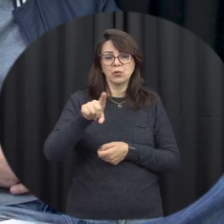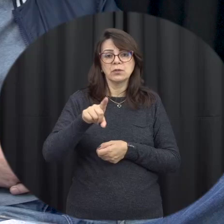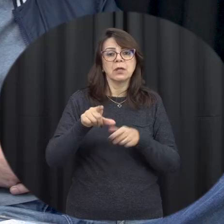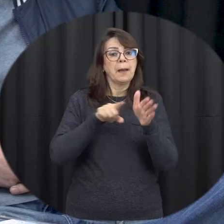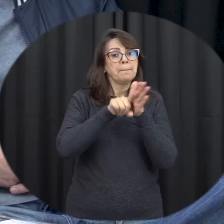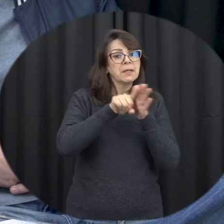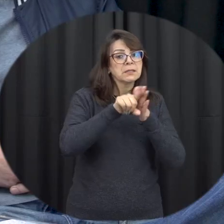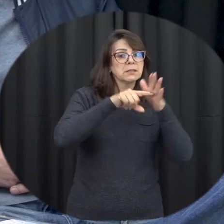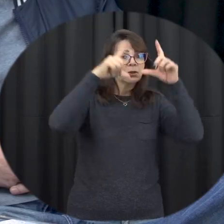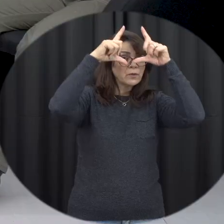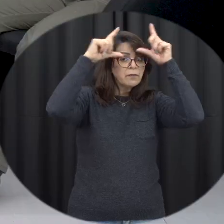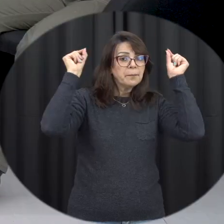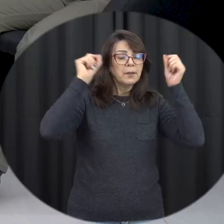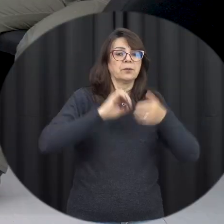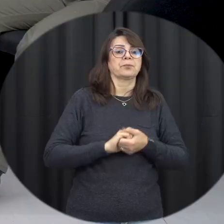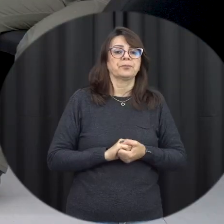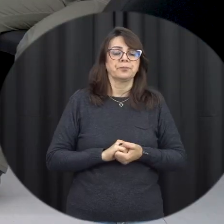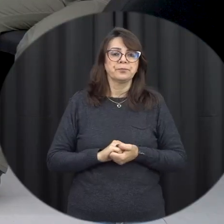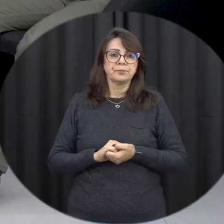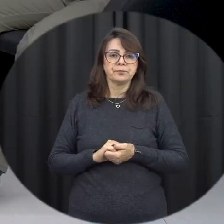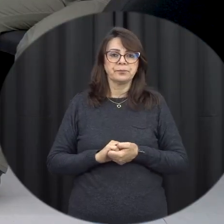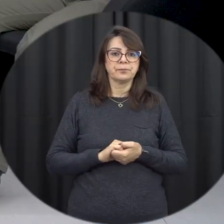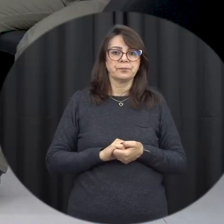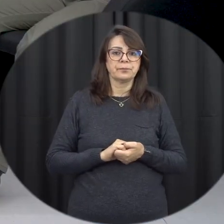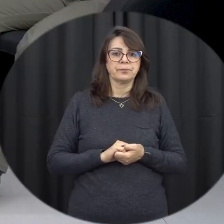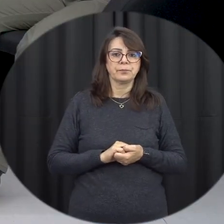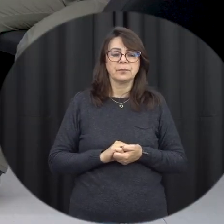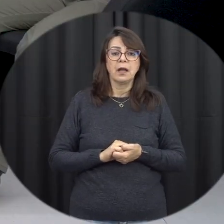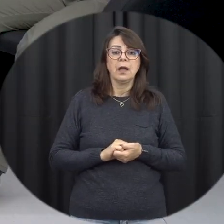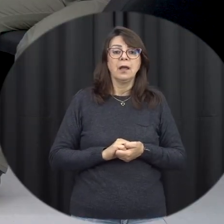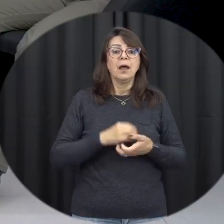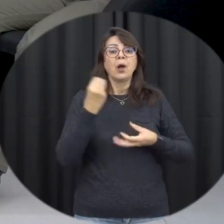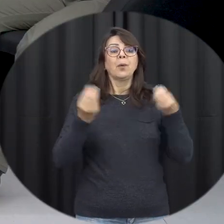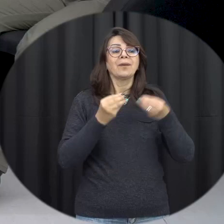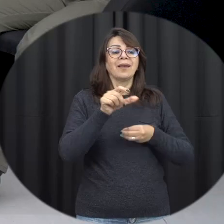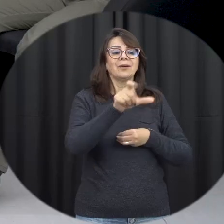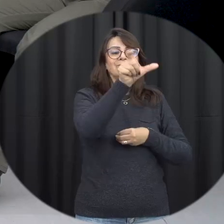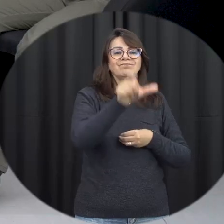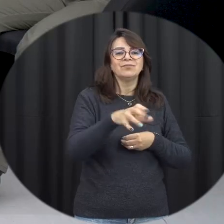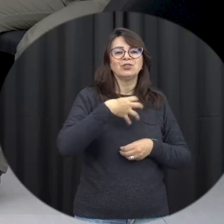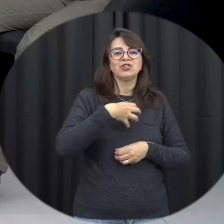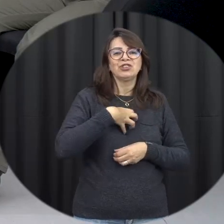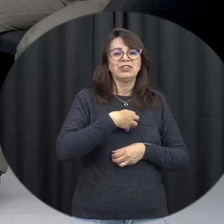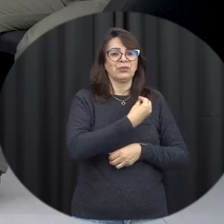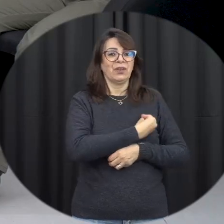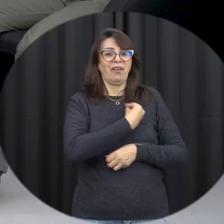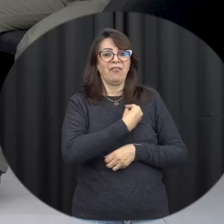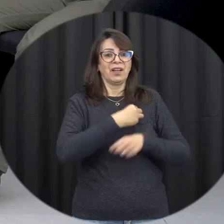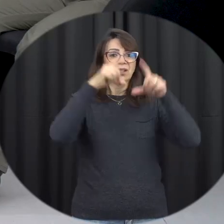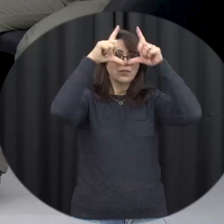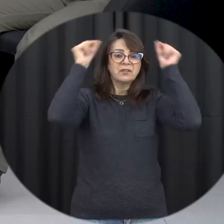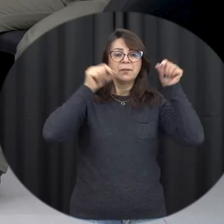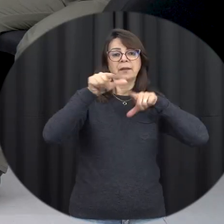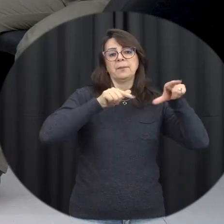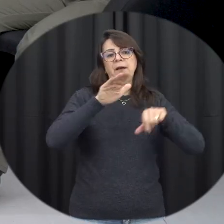pesquisa com enfermeiros em relação estilo de vida de enfermeiros que trabalhavam de noite. Era